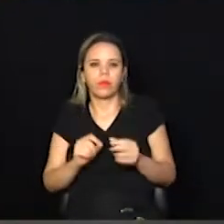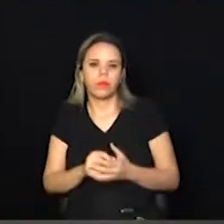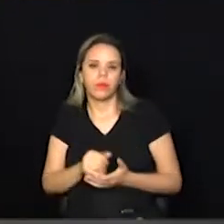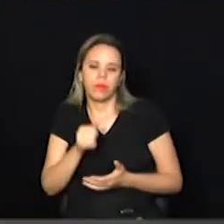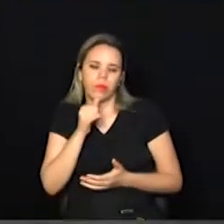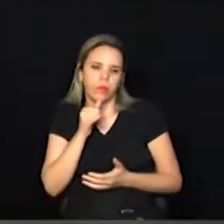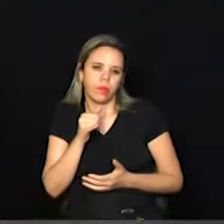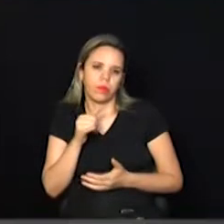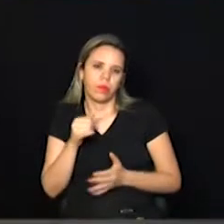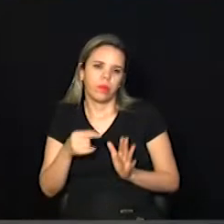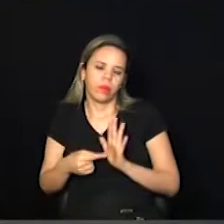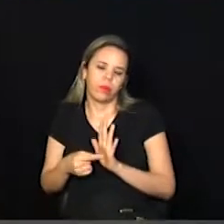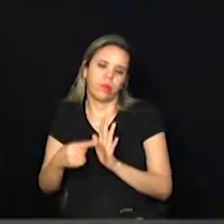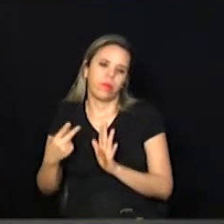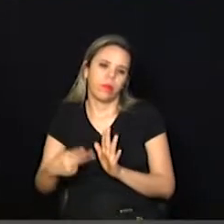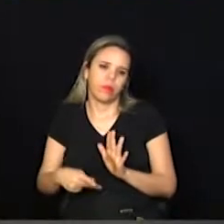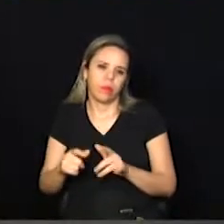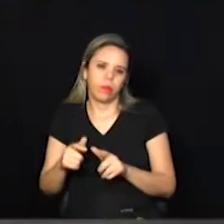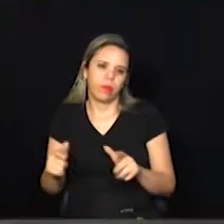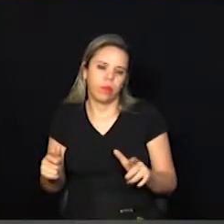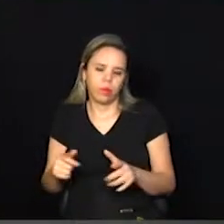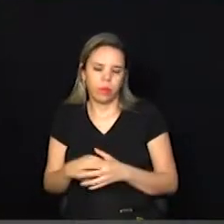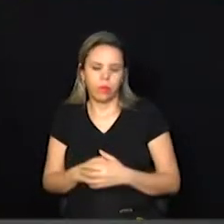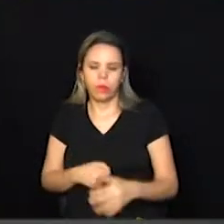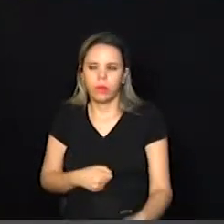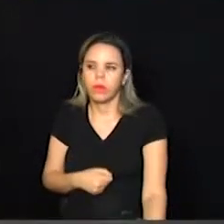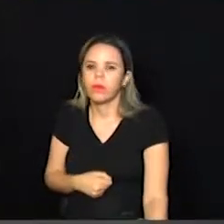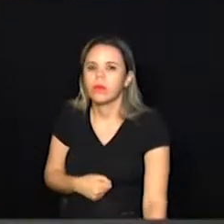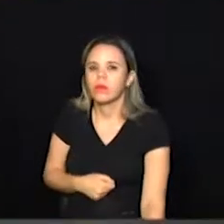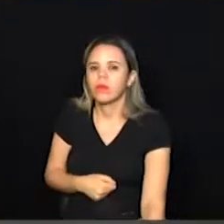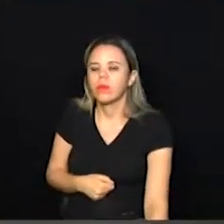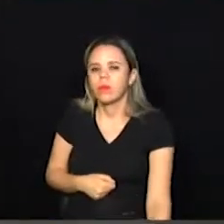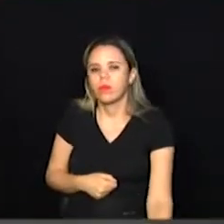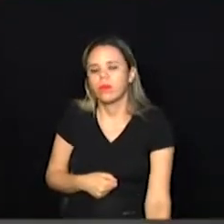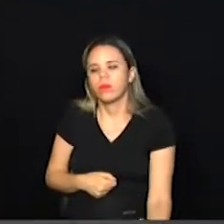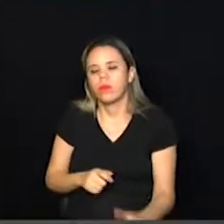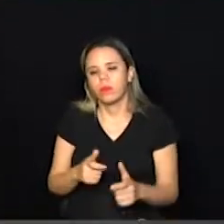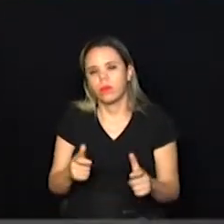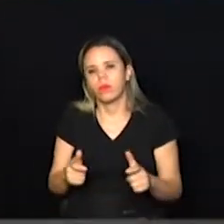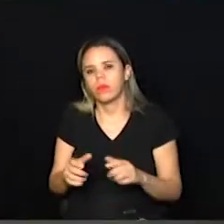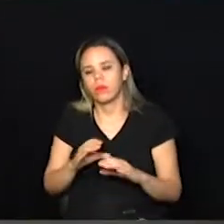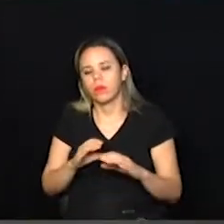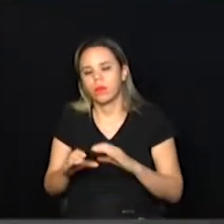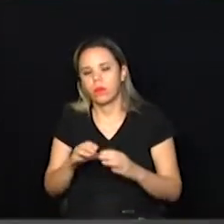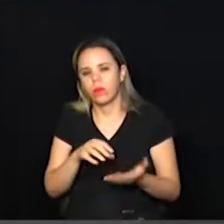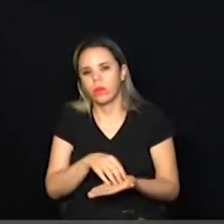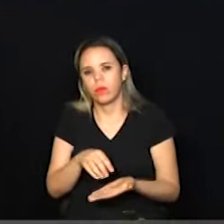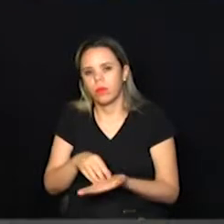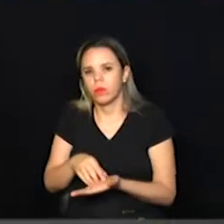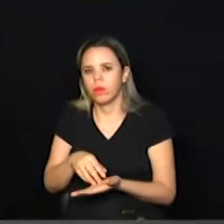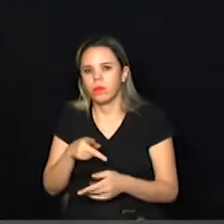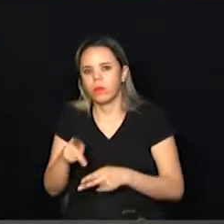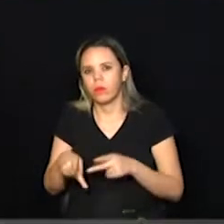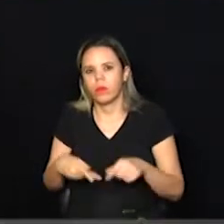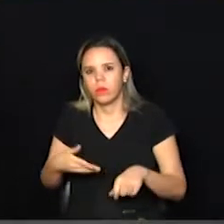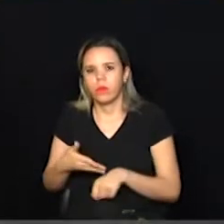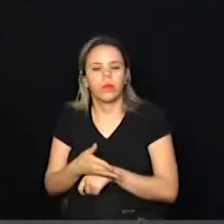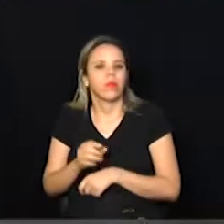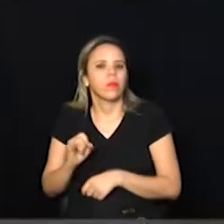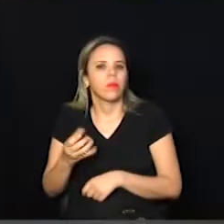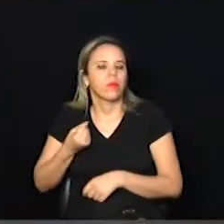São esses apresentados de uma maior a articulação entre as partes envolvidas? E se